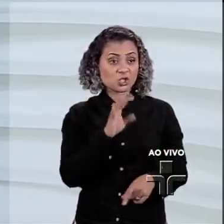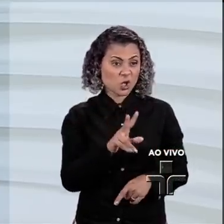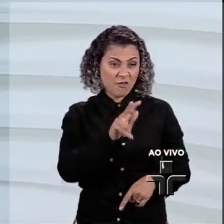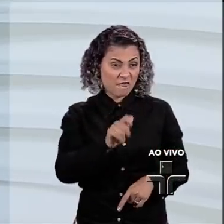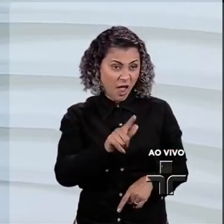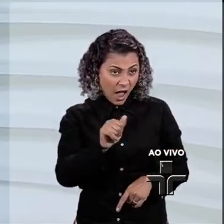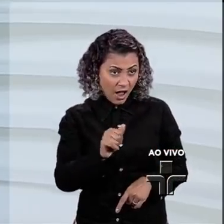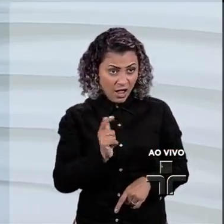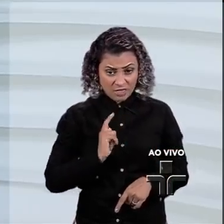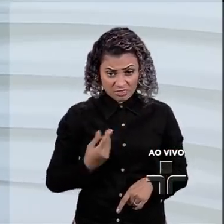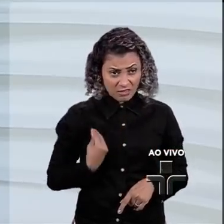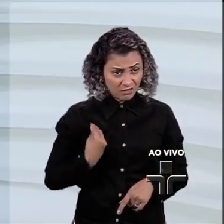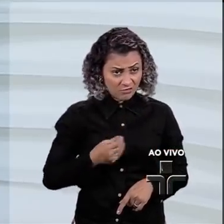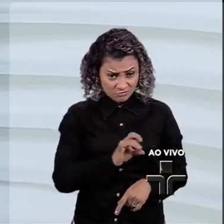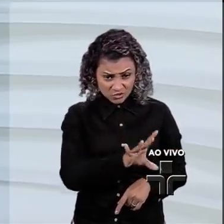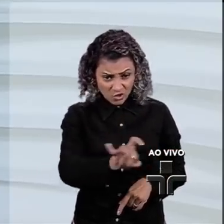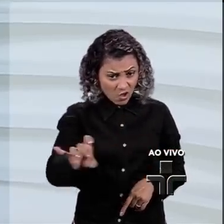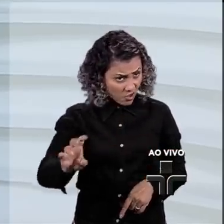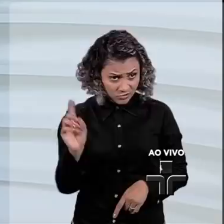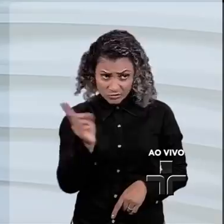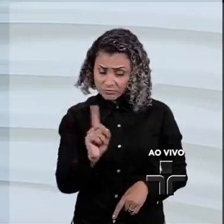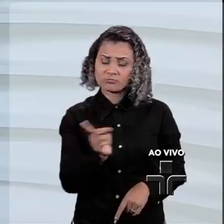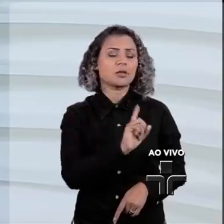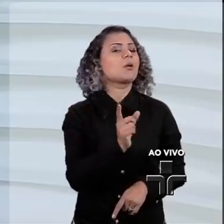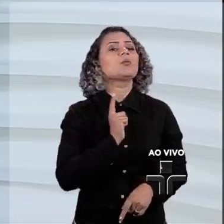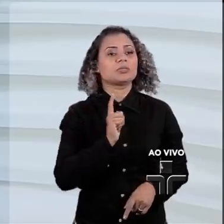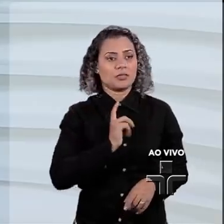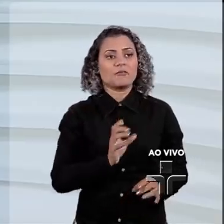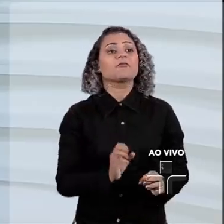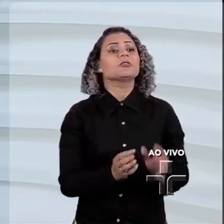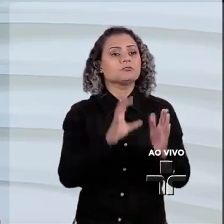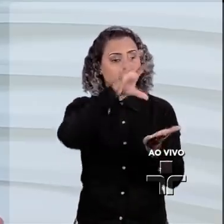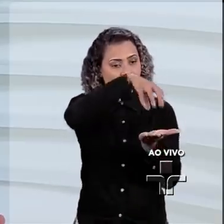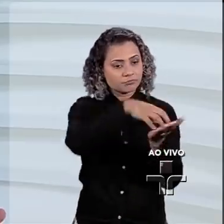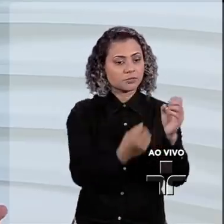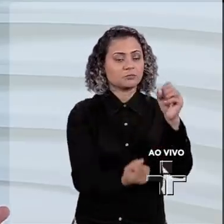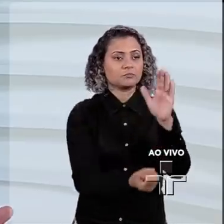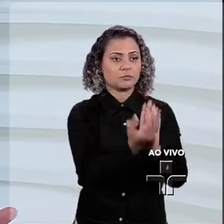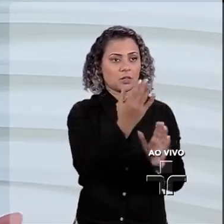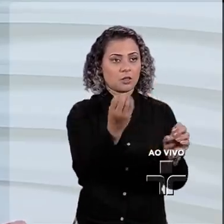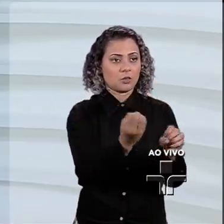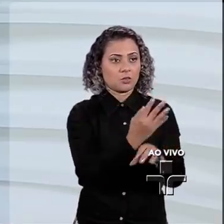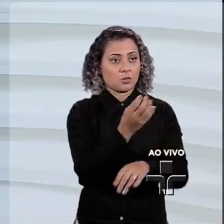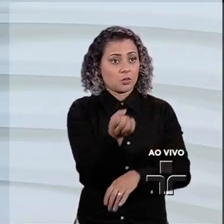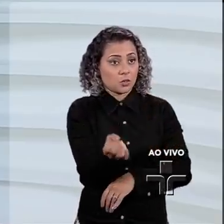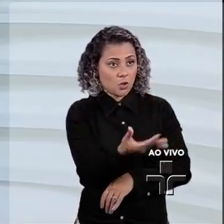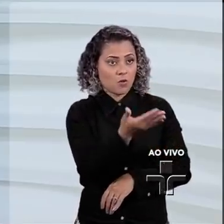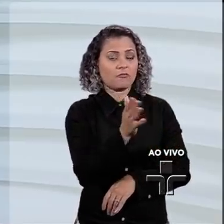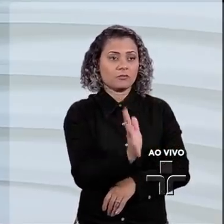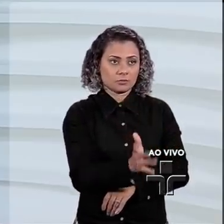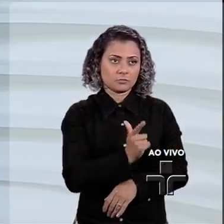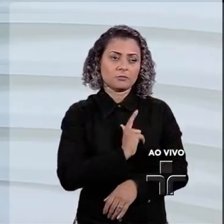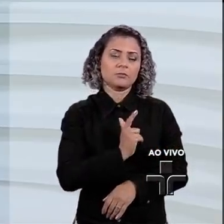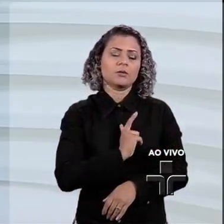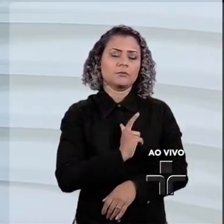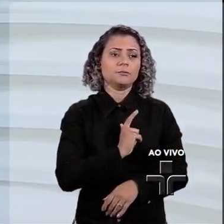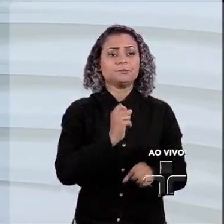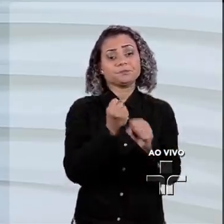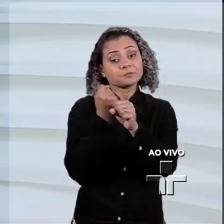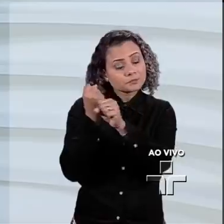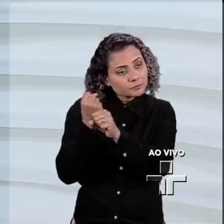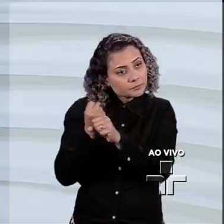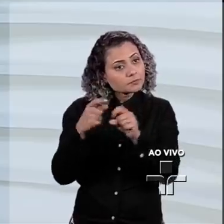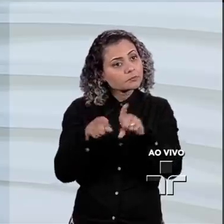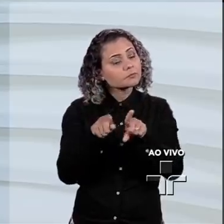naquelas que já existem. Foi, em especial, criando vaga nas regiões de maior demanda. Foi construindo,